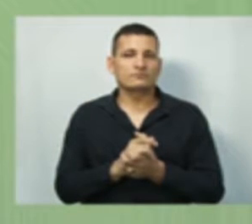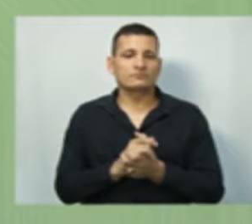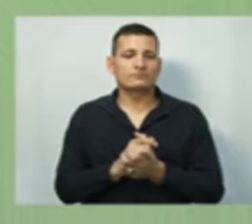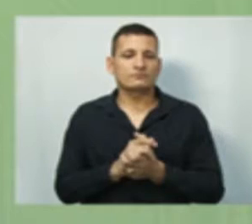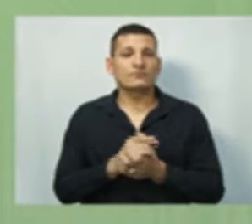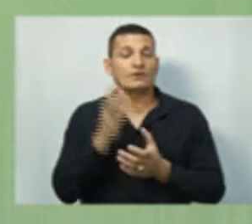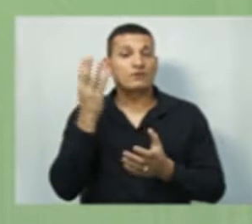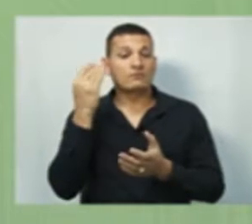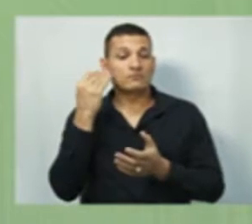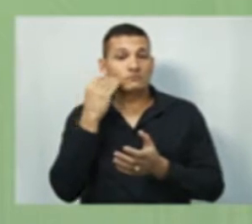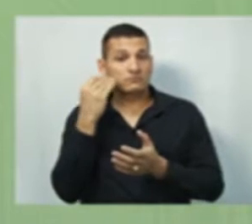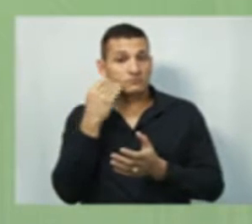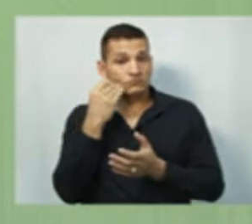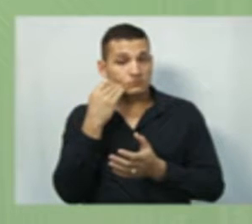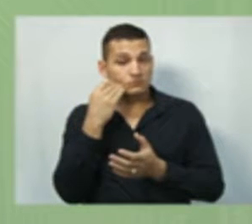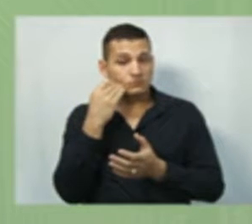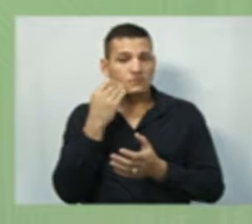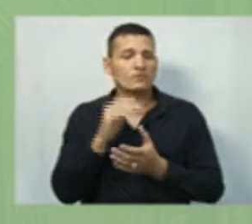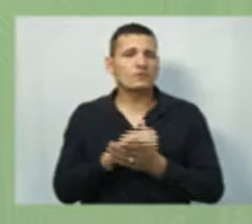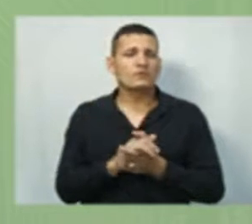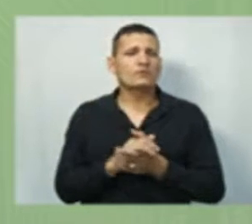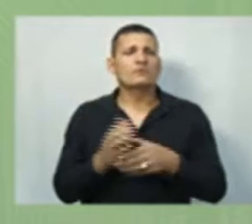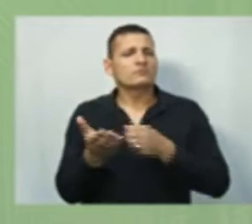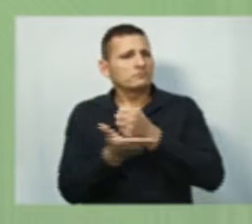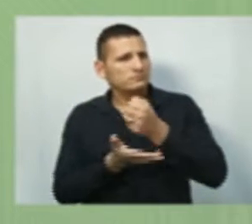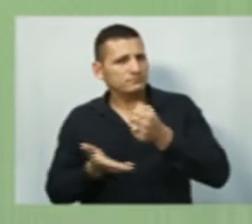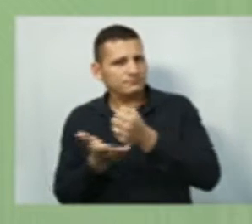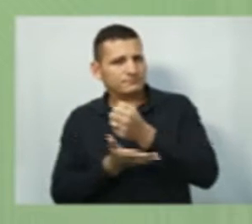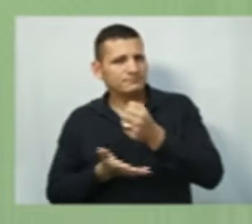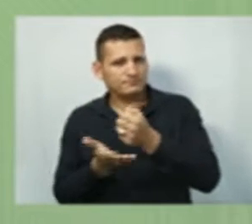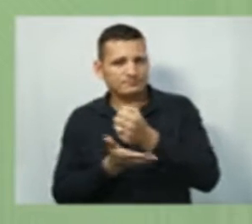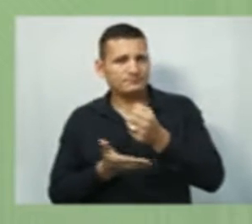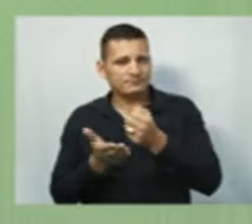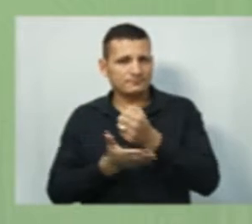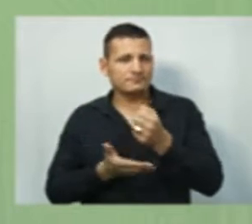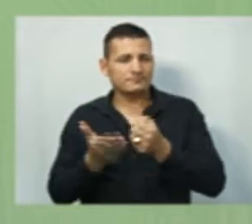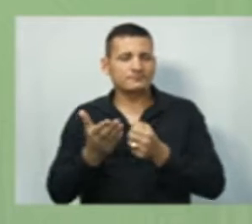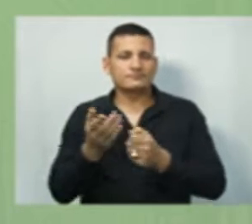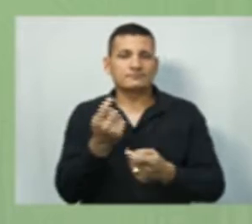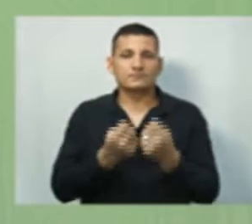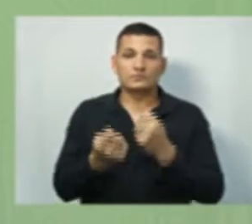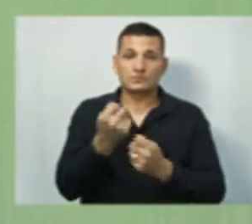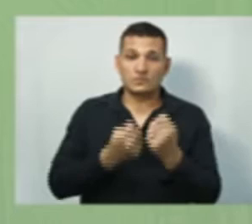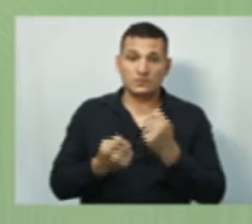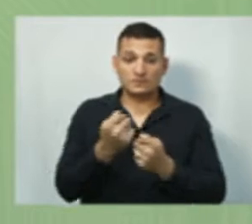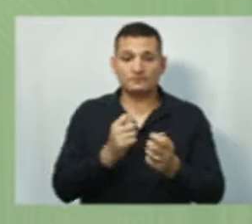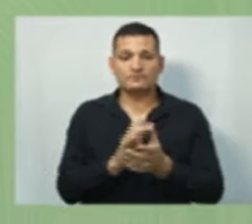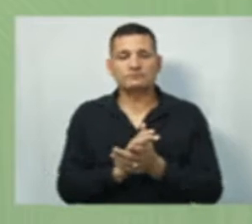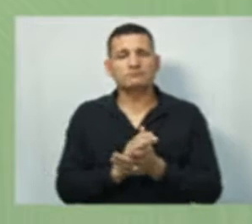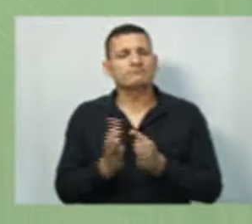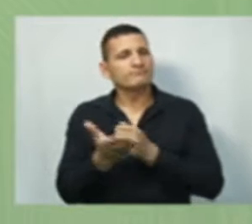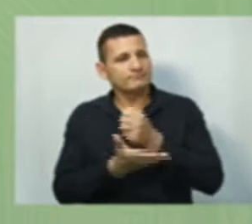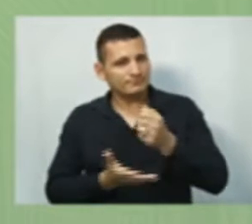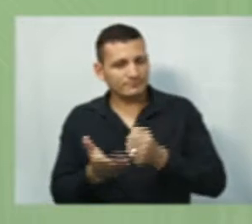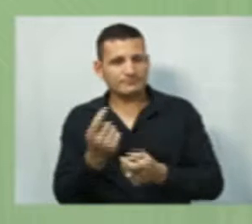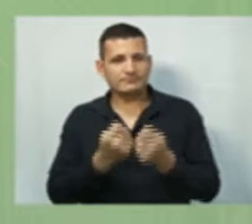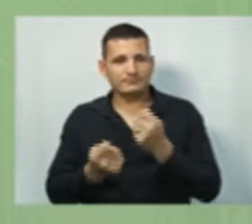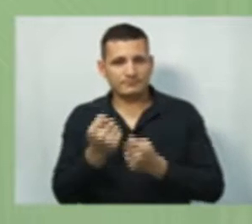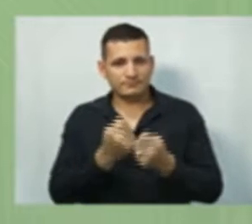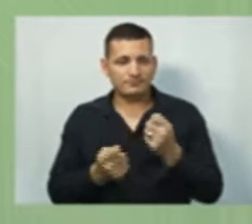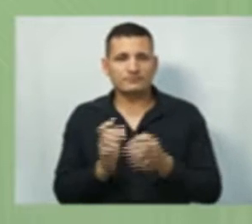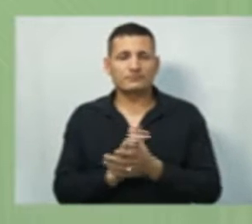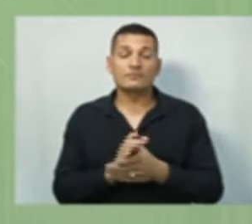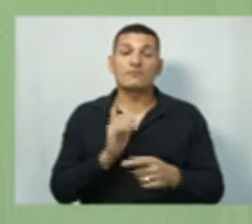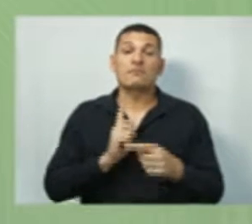Vamos ver então noções fundamentais de economia. Vamos falar de fundamentos da economia, motivos